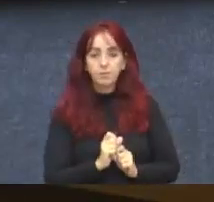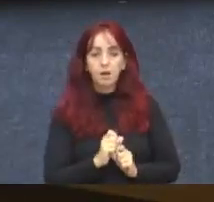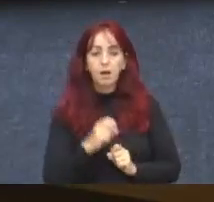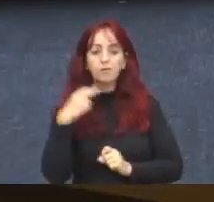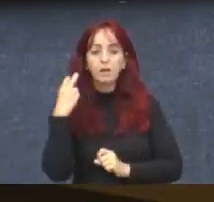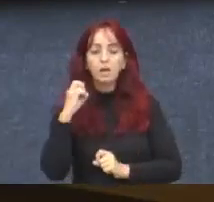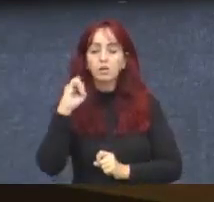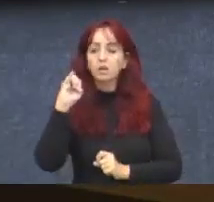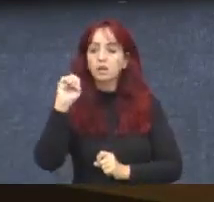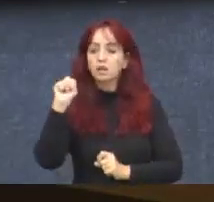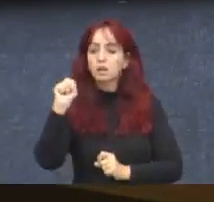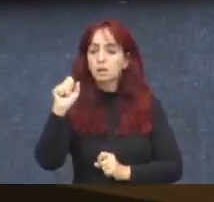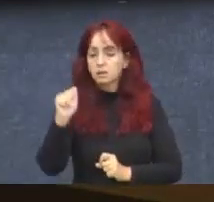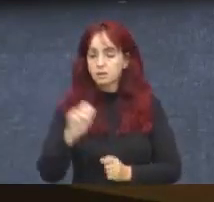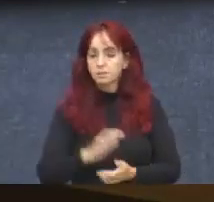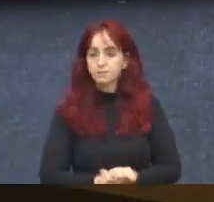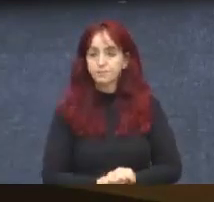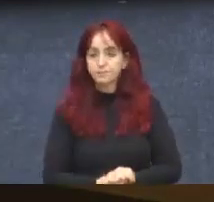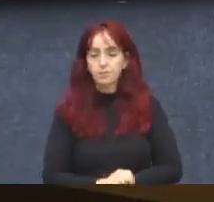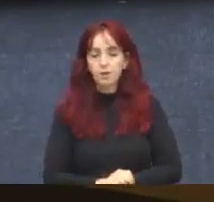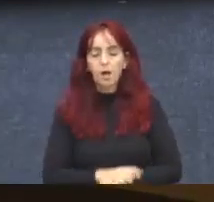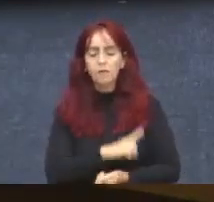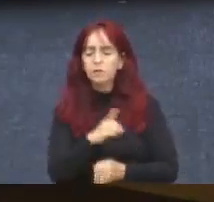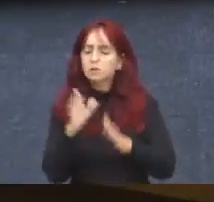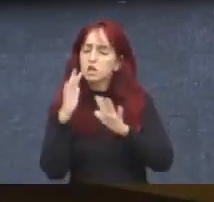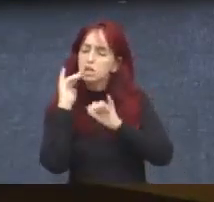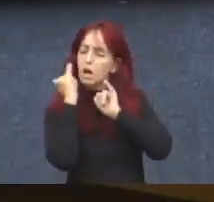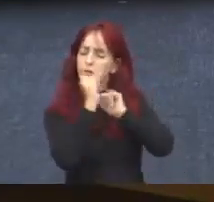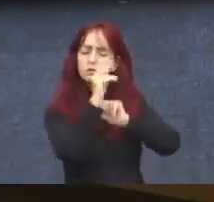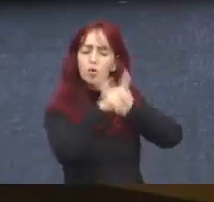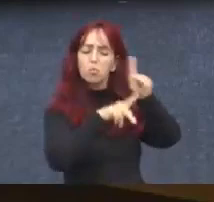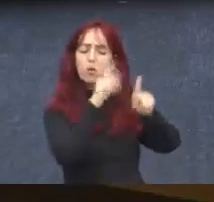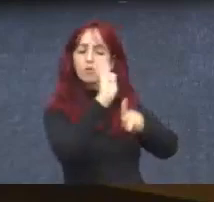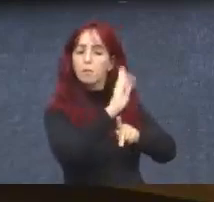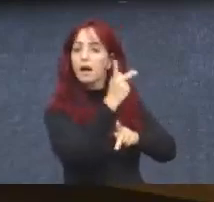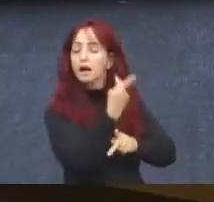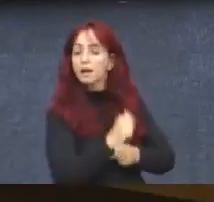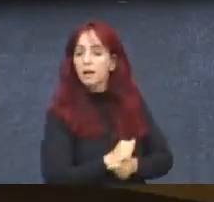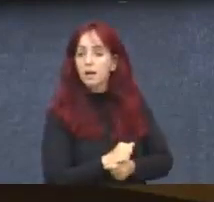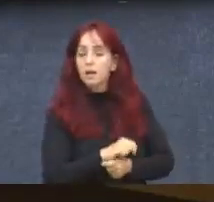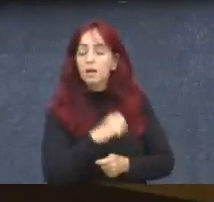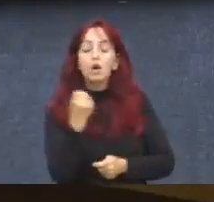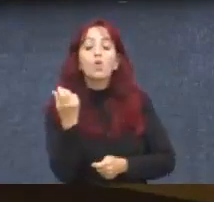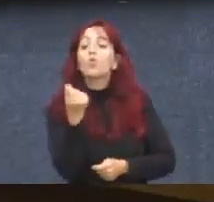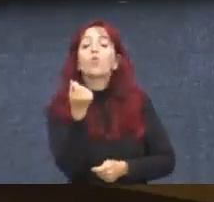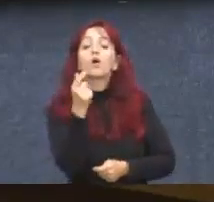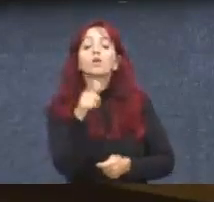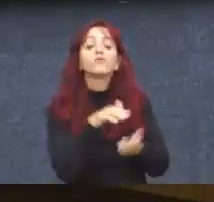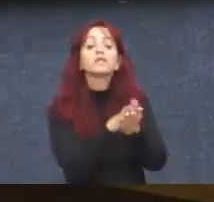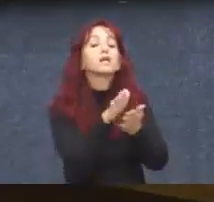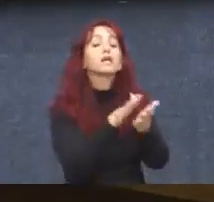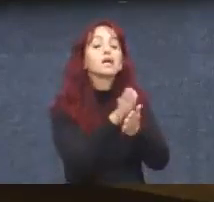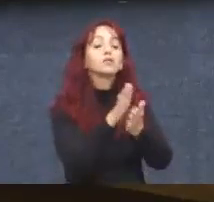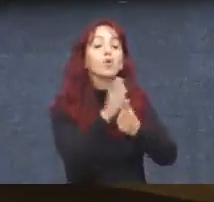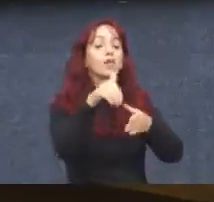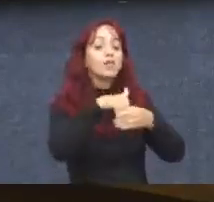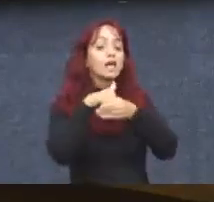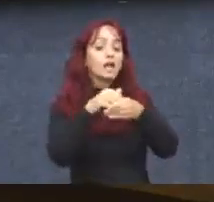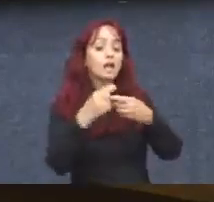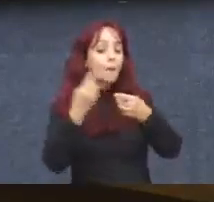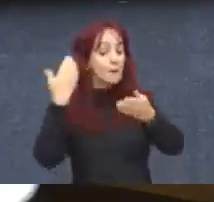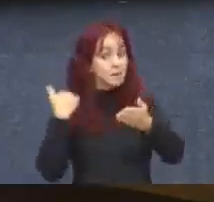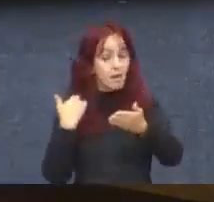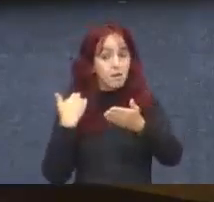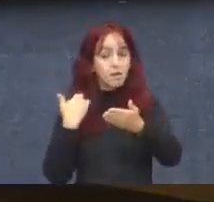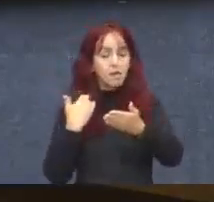Lourença, a senhora já falou para o povo de Belo Horizonte quanto que a senhora gastou nas eleições passadas? Quanto que a